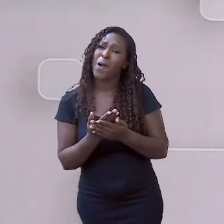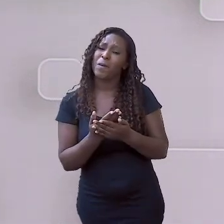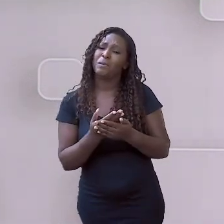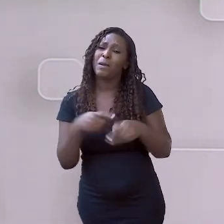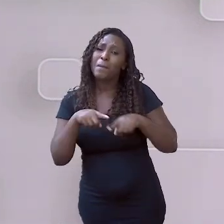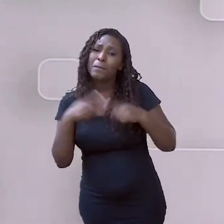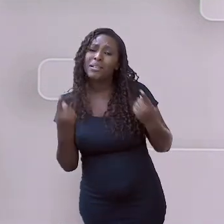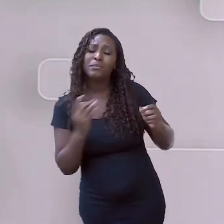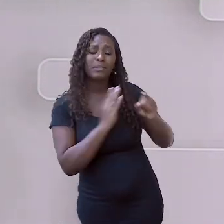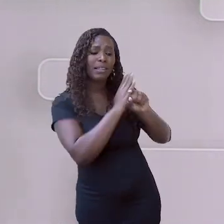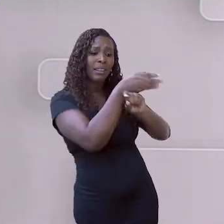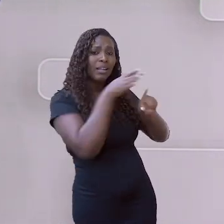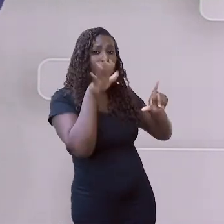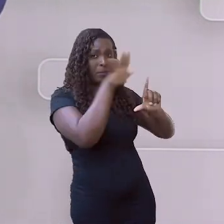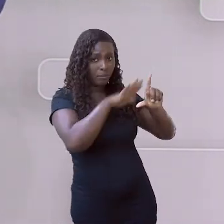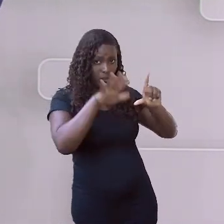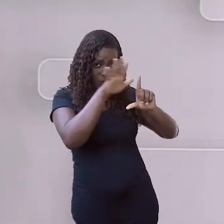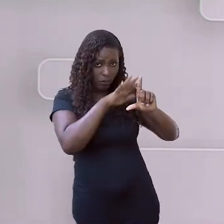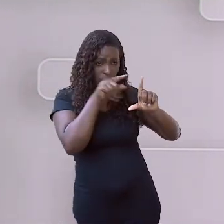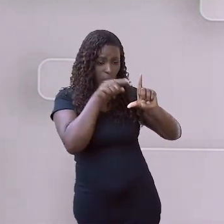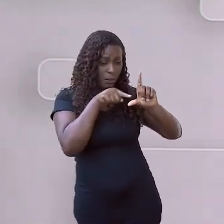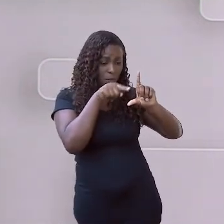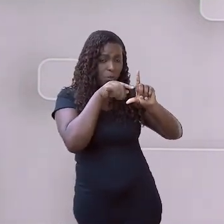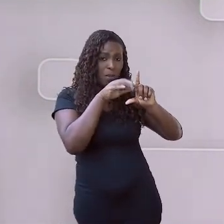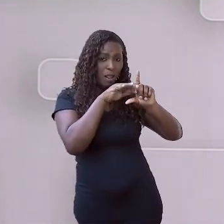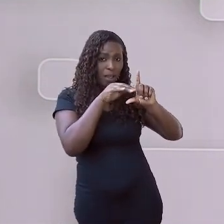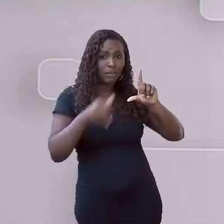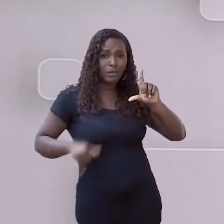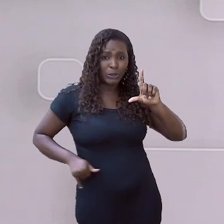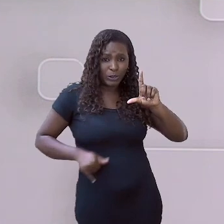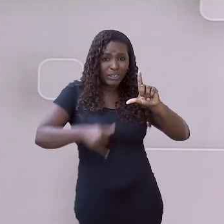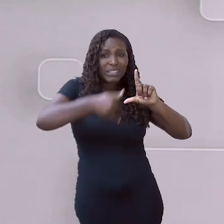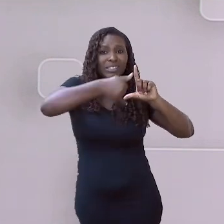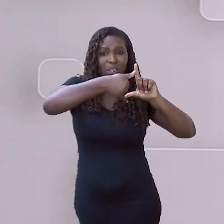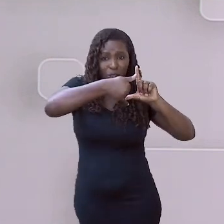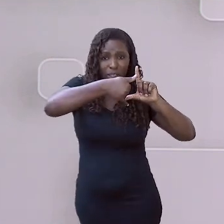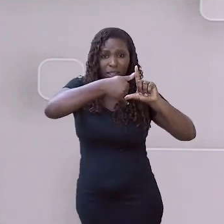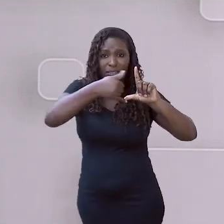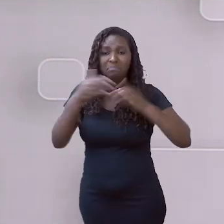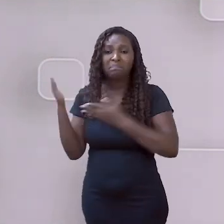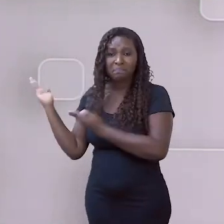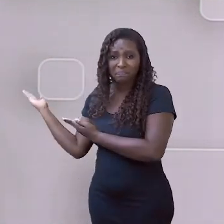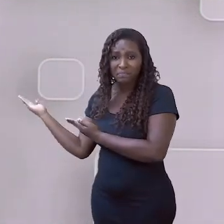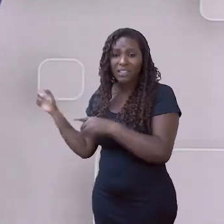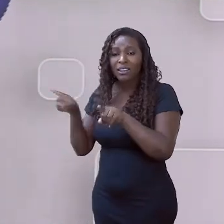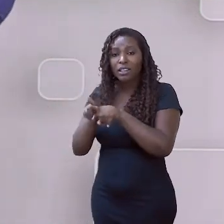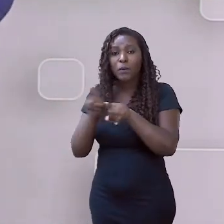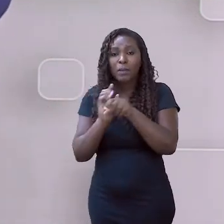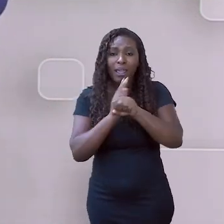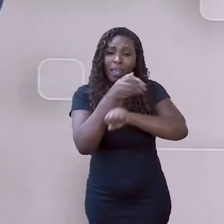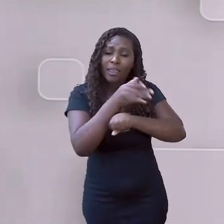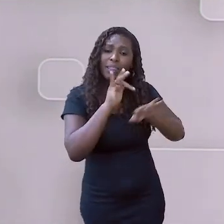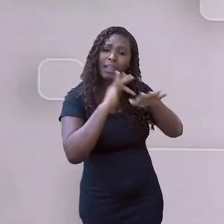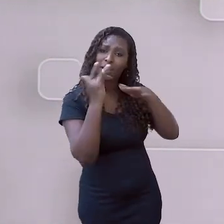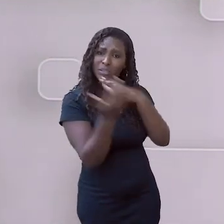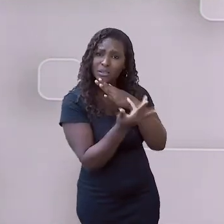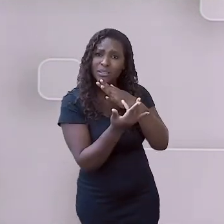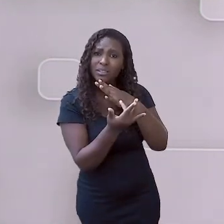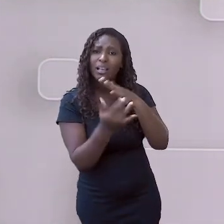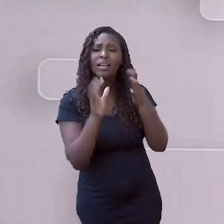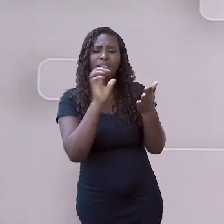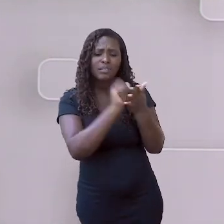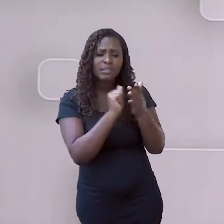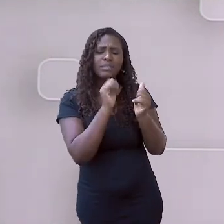você apontar a câmera do seu celular para a imagem que aparece no canto da tela. Acesse as nossas redes sociais,